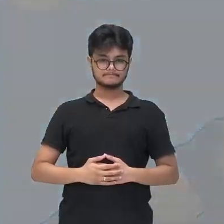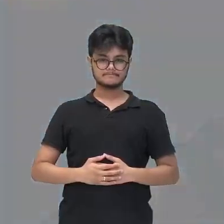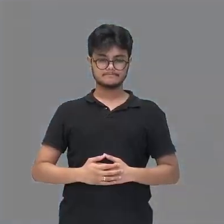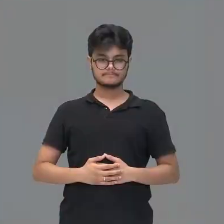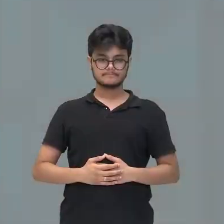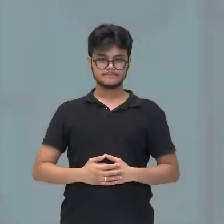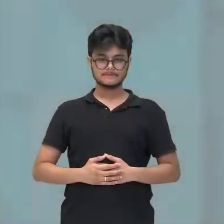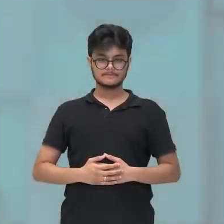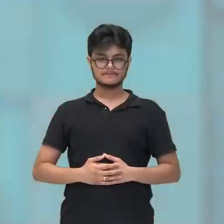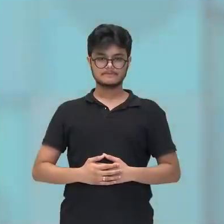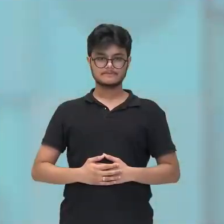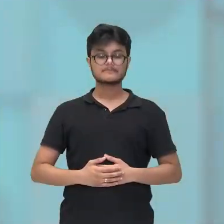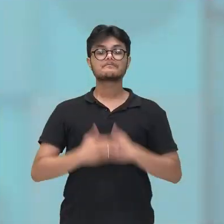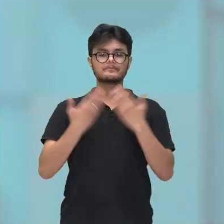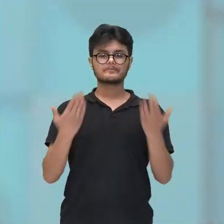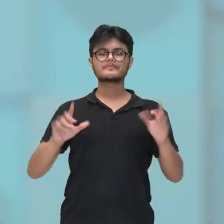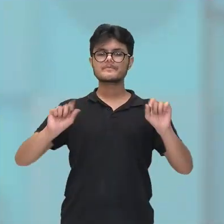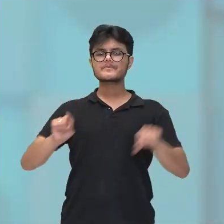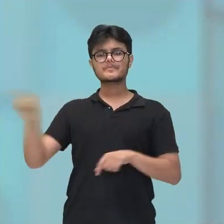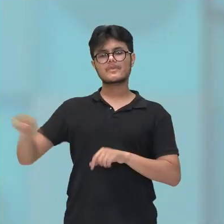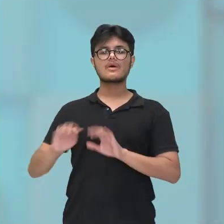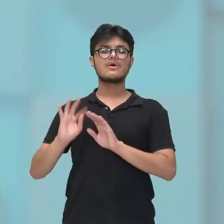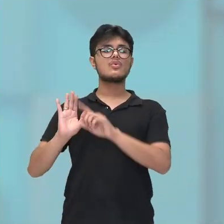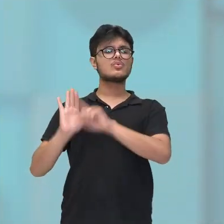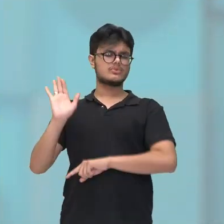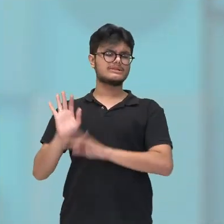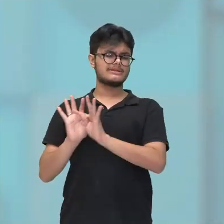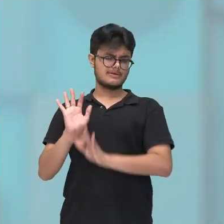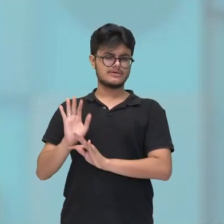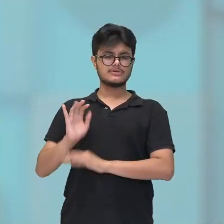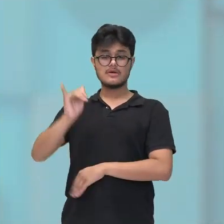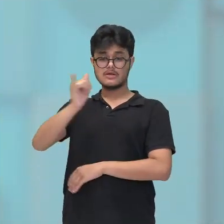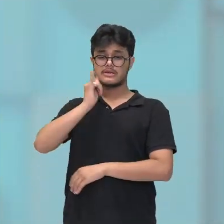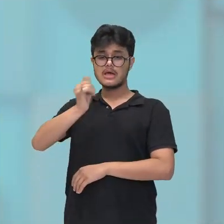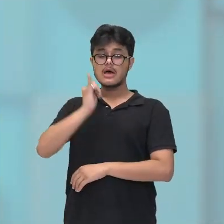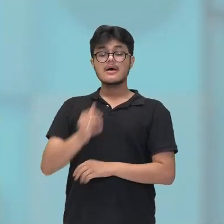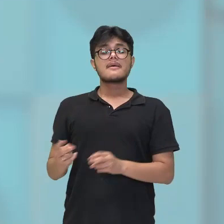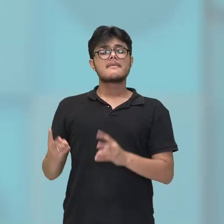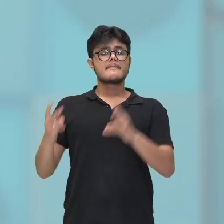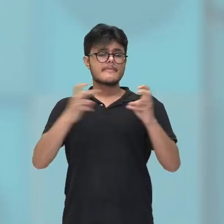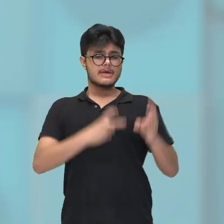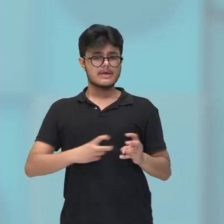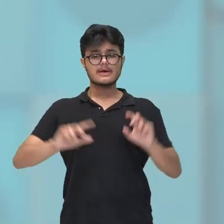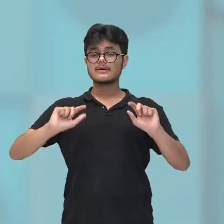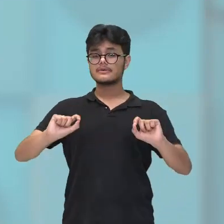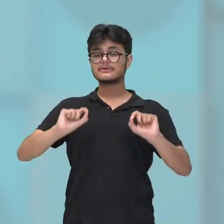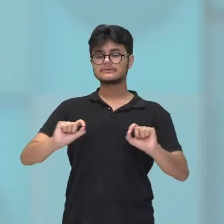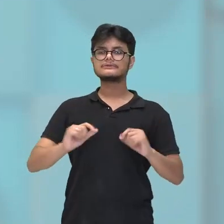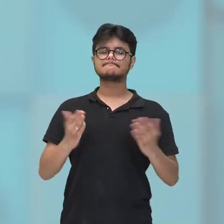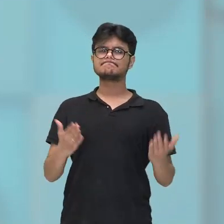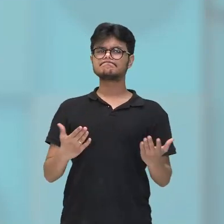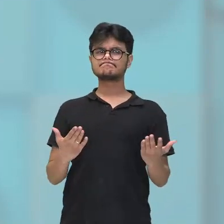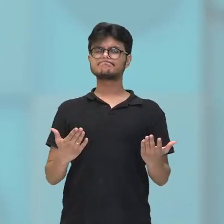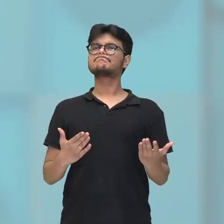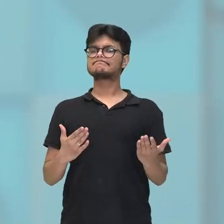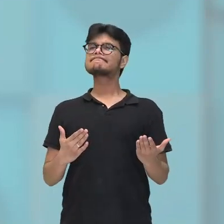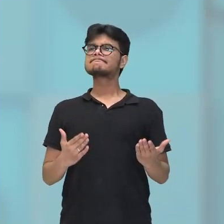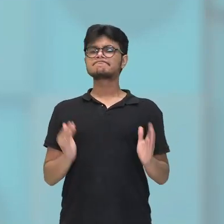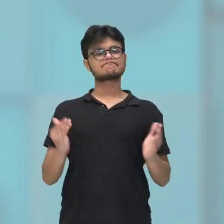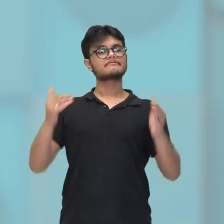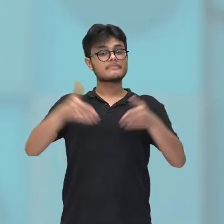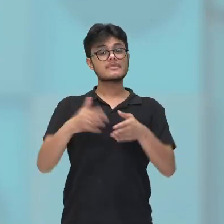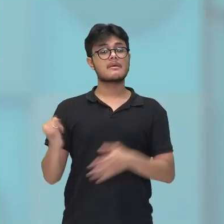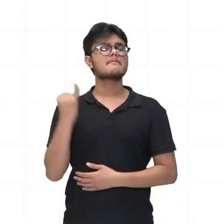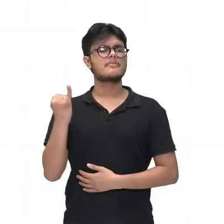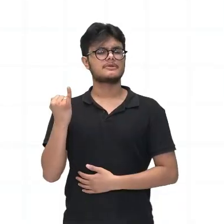Então, neste conto, nós podemos observar algo bastante interessante. Vamos avançar a